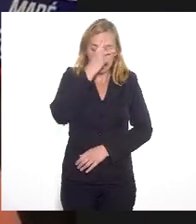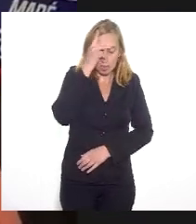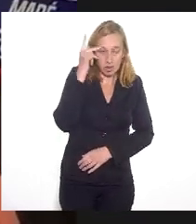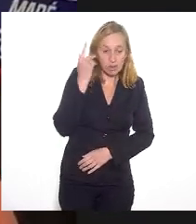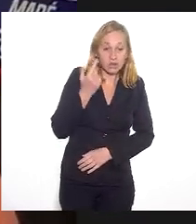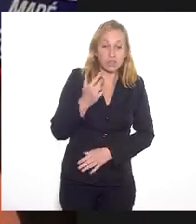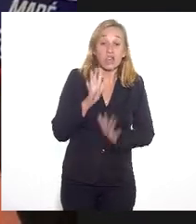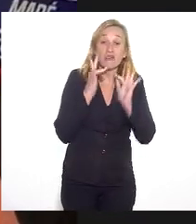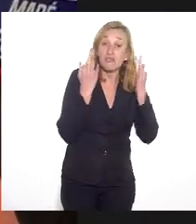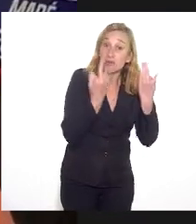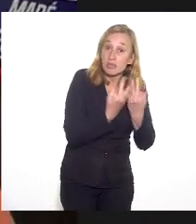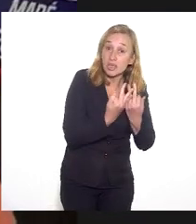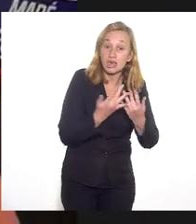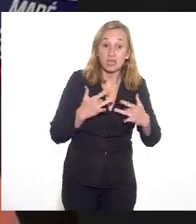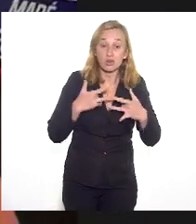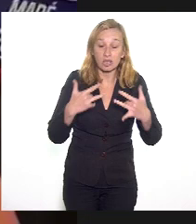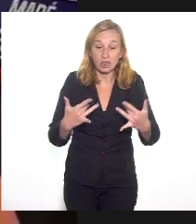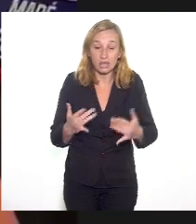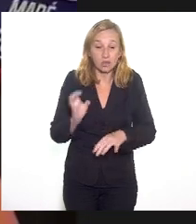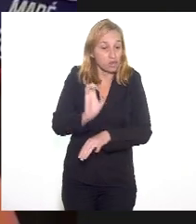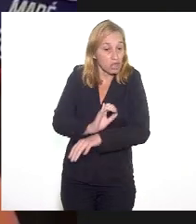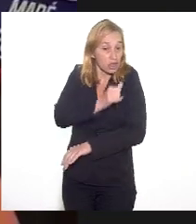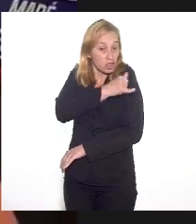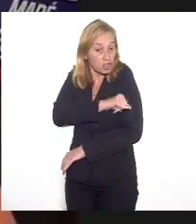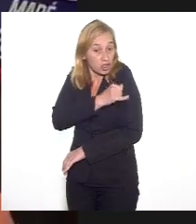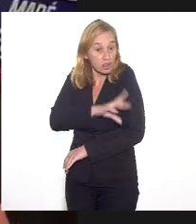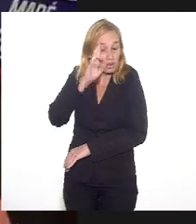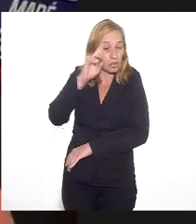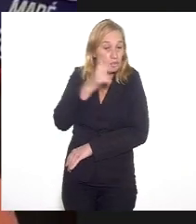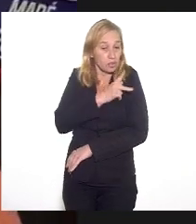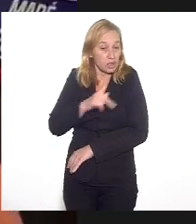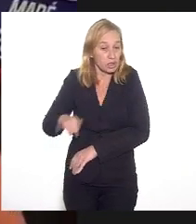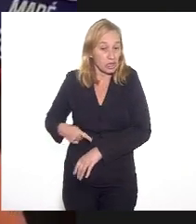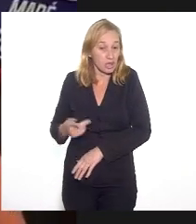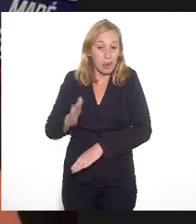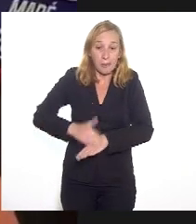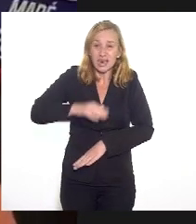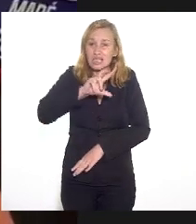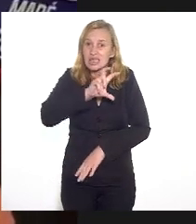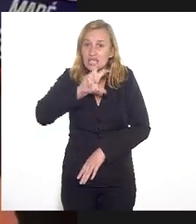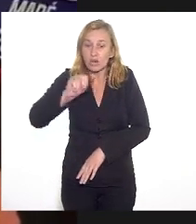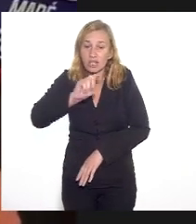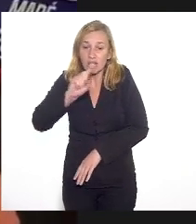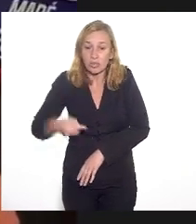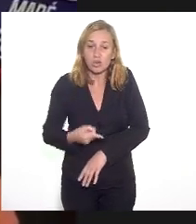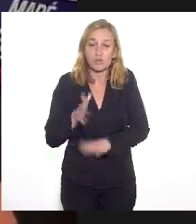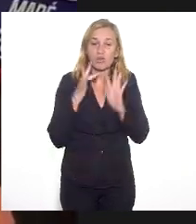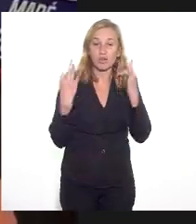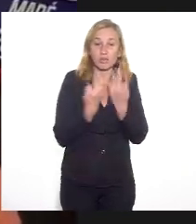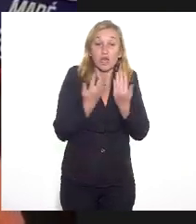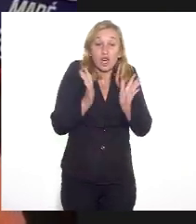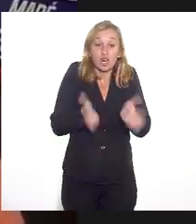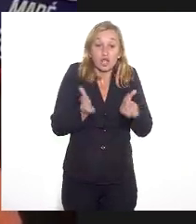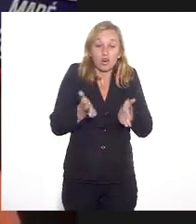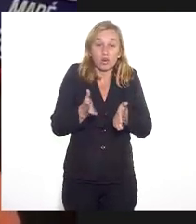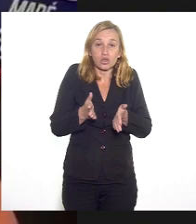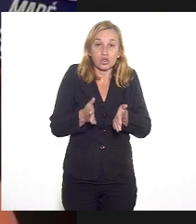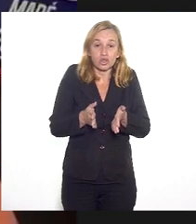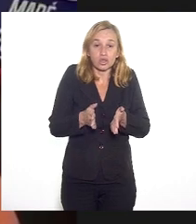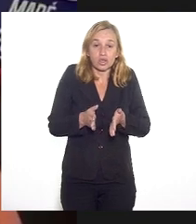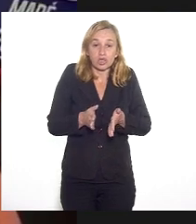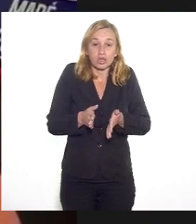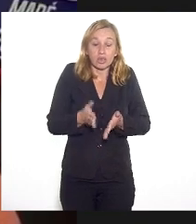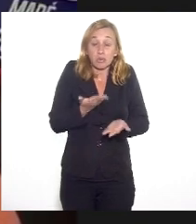solidárias às famílias do Estado do Rio de Janeiro, senhor presidente. São mais de 50.000 famílias que hoje estão enlutadas